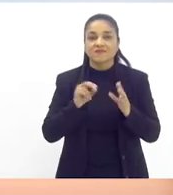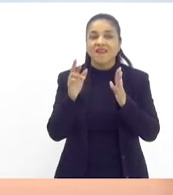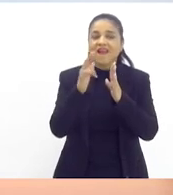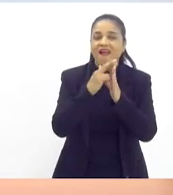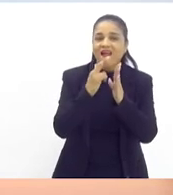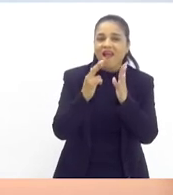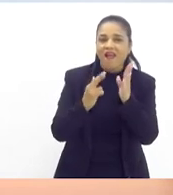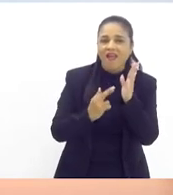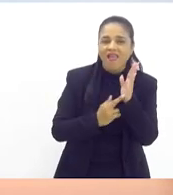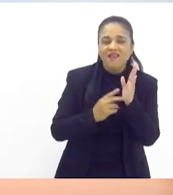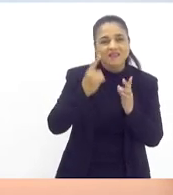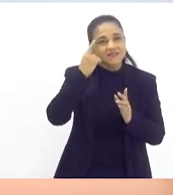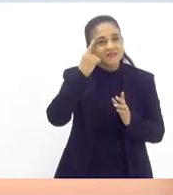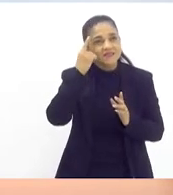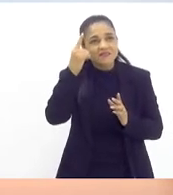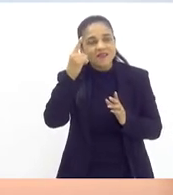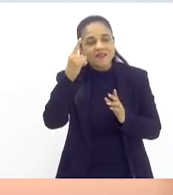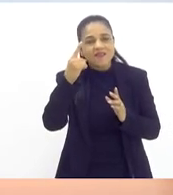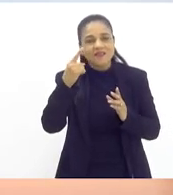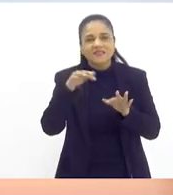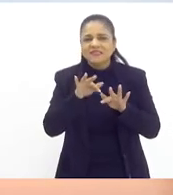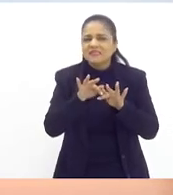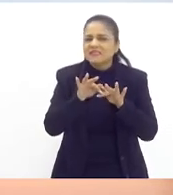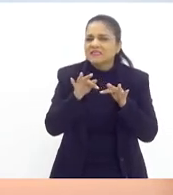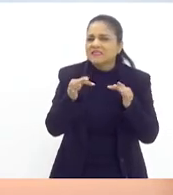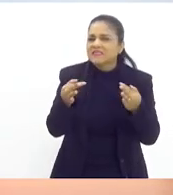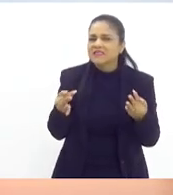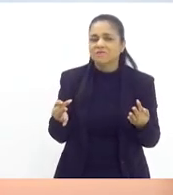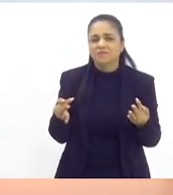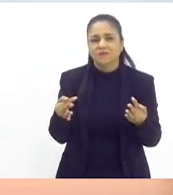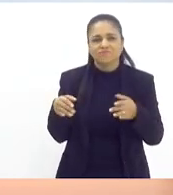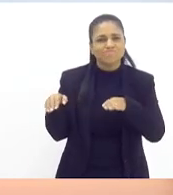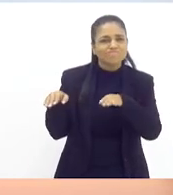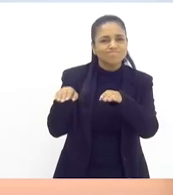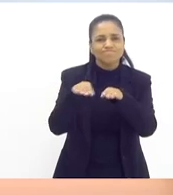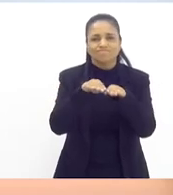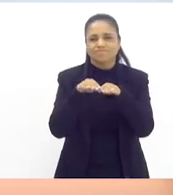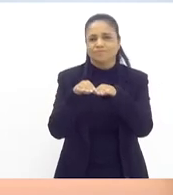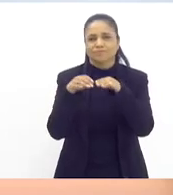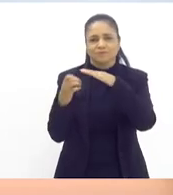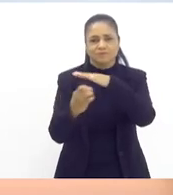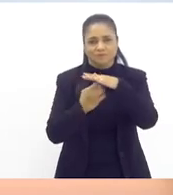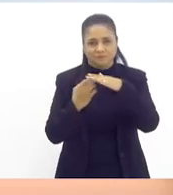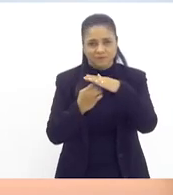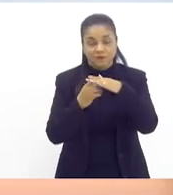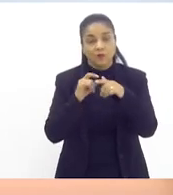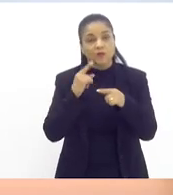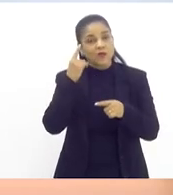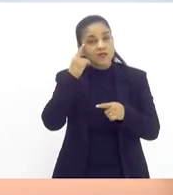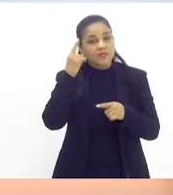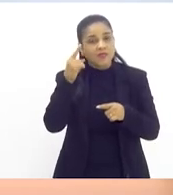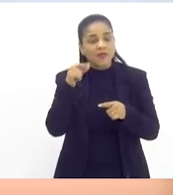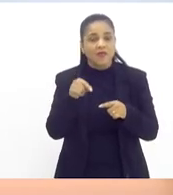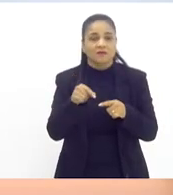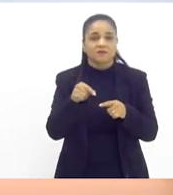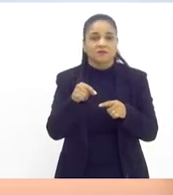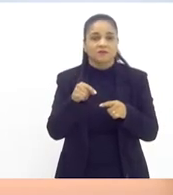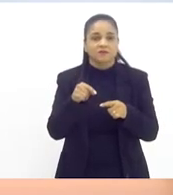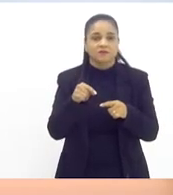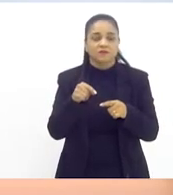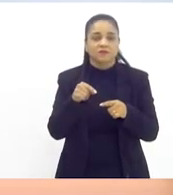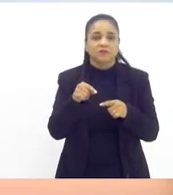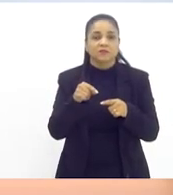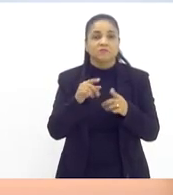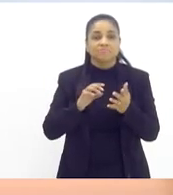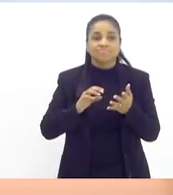regras. A ideia é ter a regra mais simples e homogênea possível. A ideia, inclusive, é que tenha, na forma